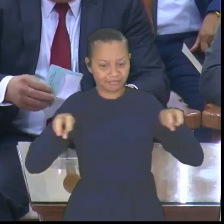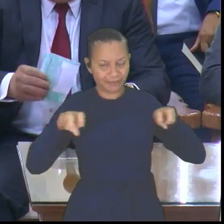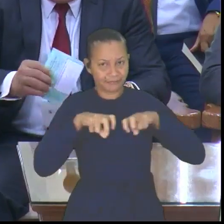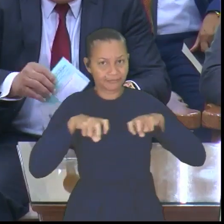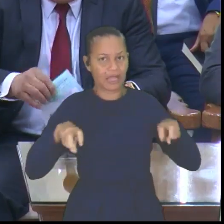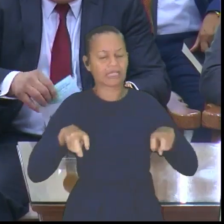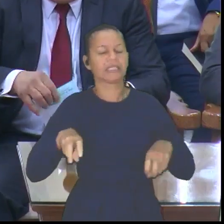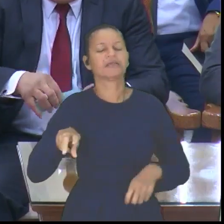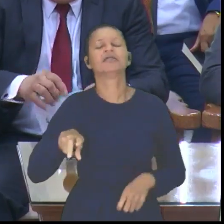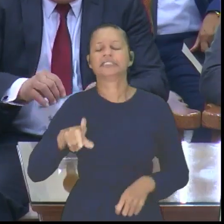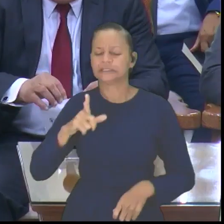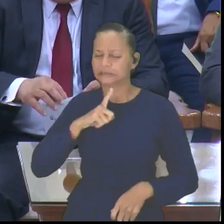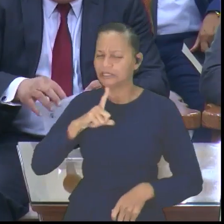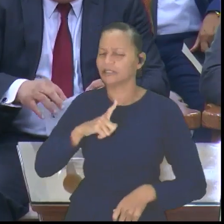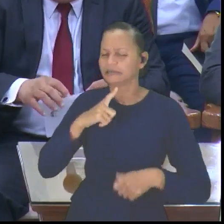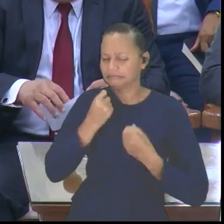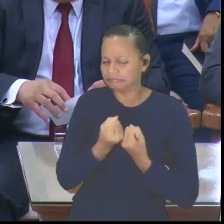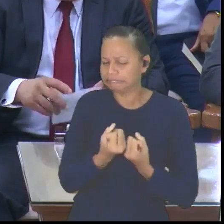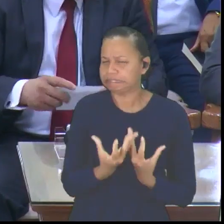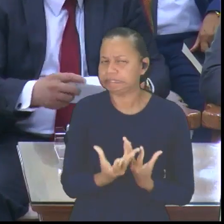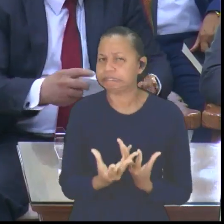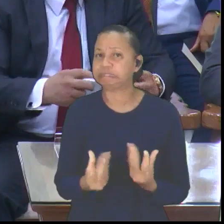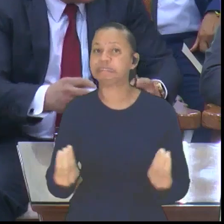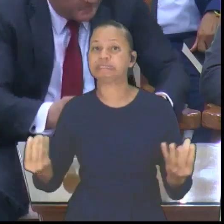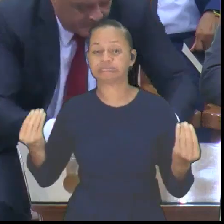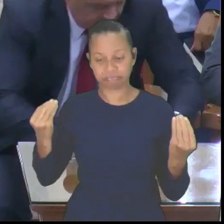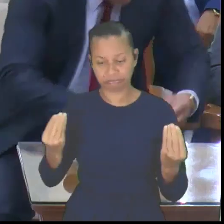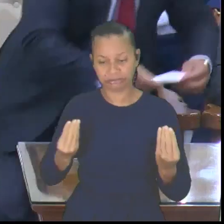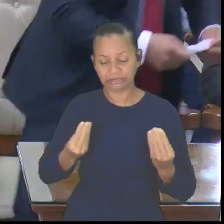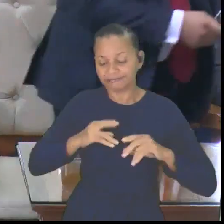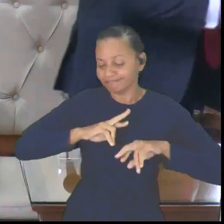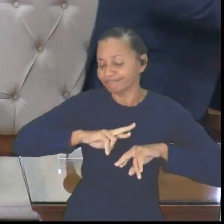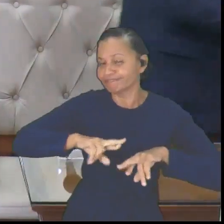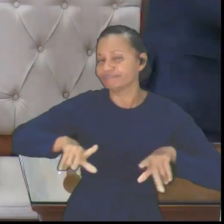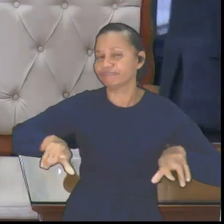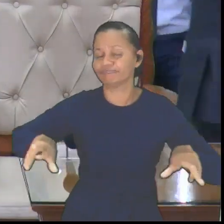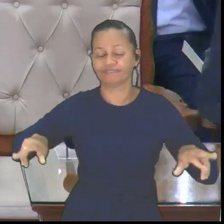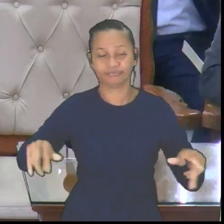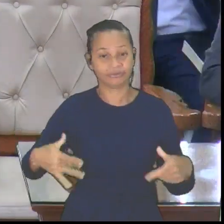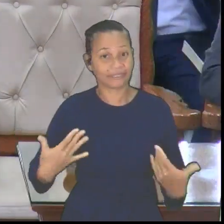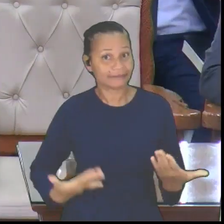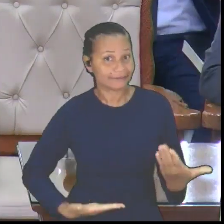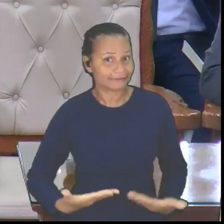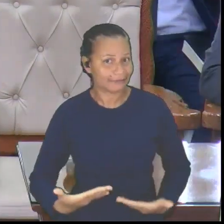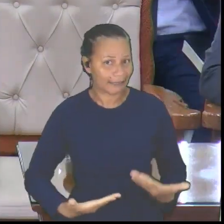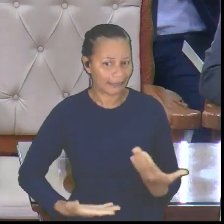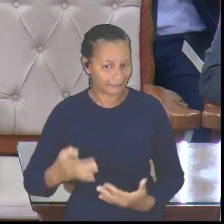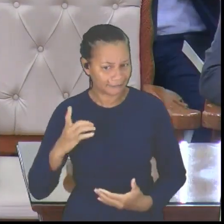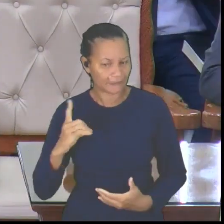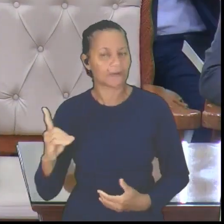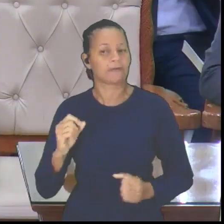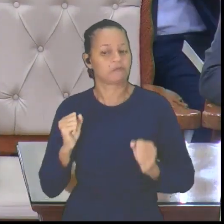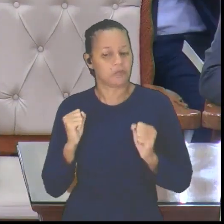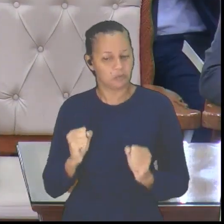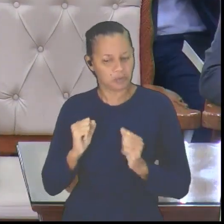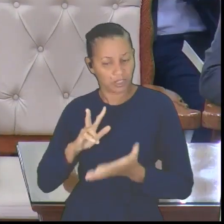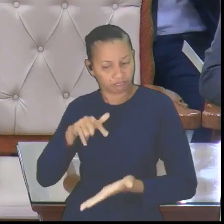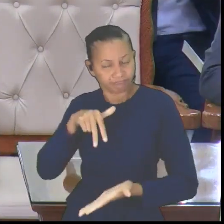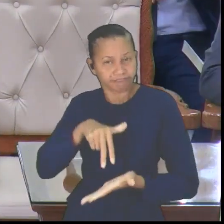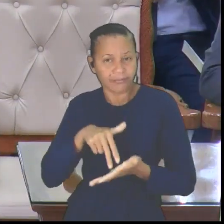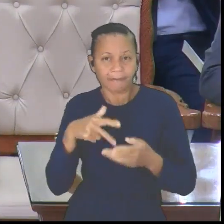instrumentos de Deus e que poderiam estar aqui hoje também sendo um